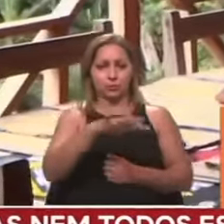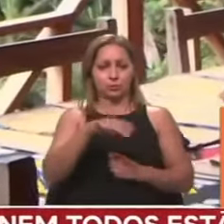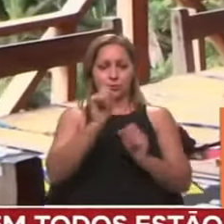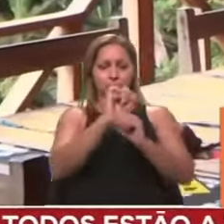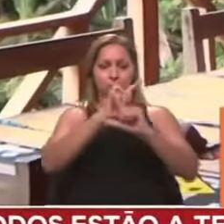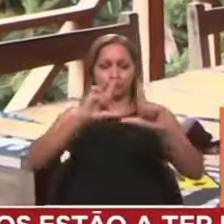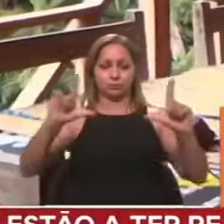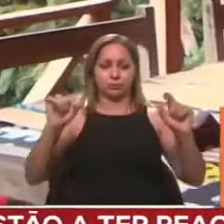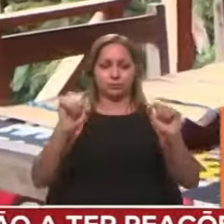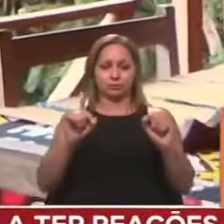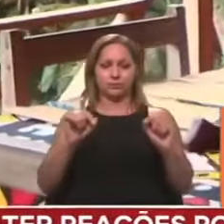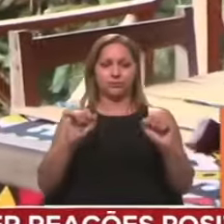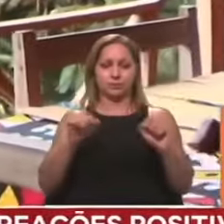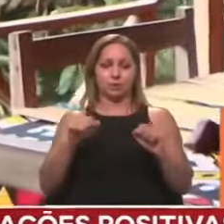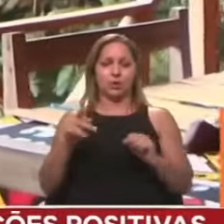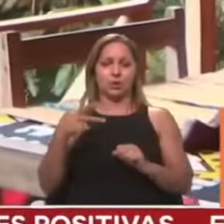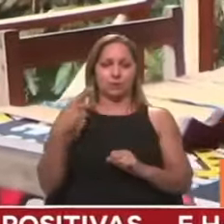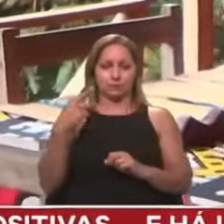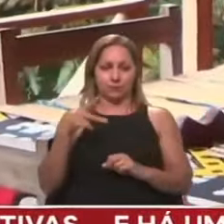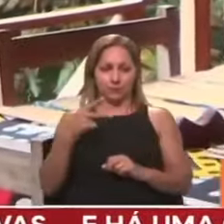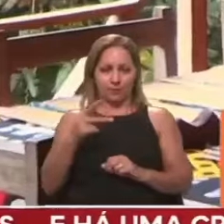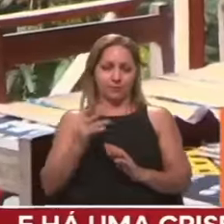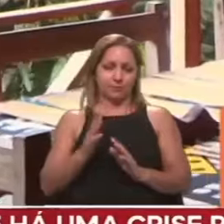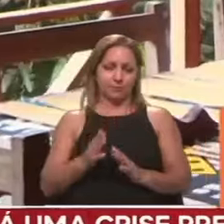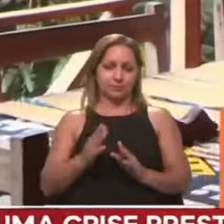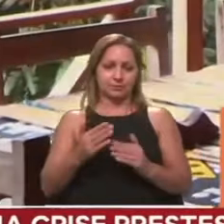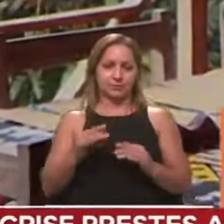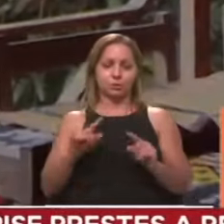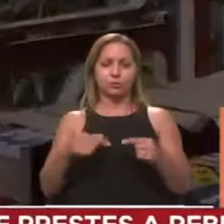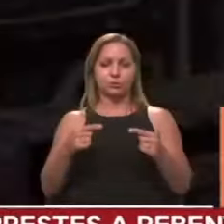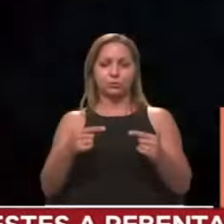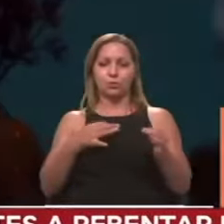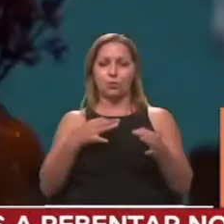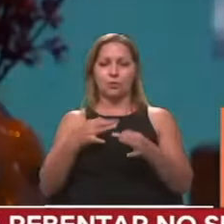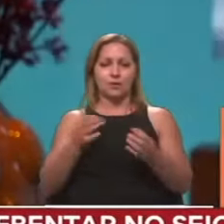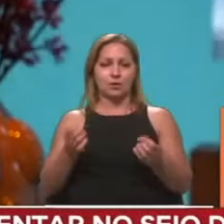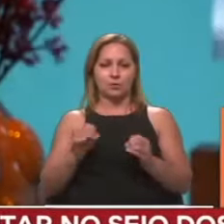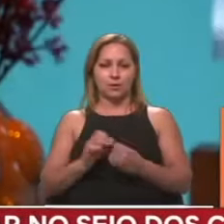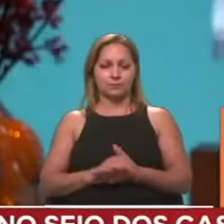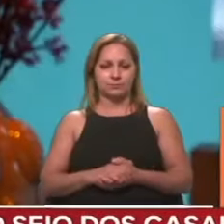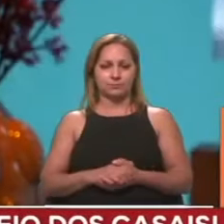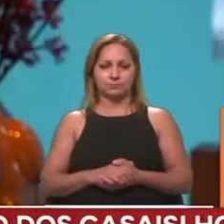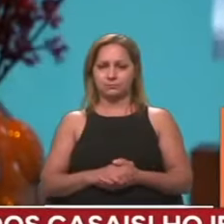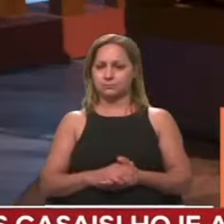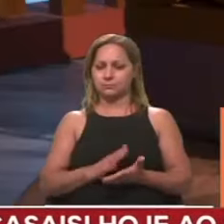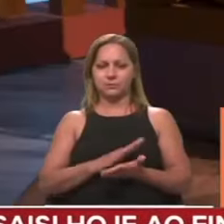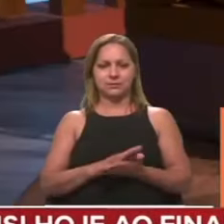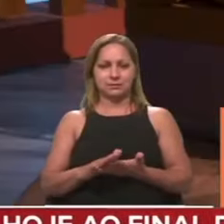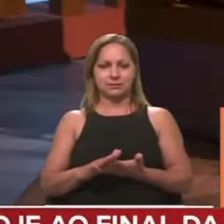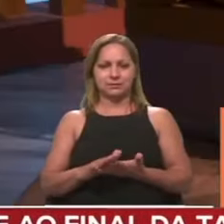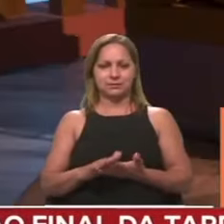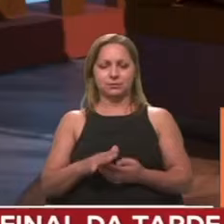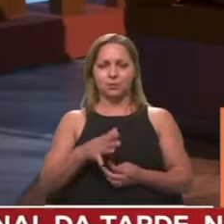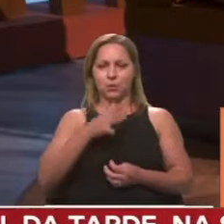Nós gravávamos, sim. Sim, claro, naturalmente, mas depois... Mas depois não há conversa. Não? Conta-me a